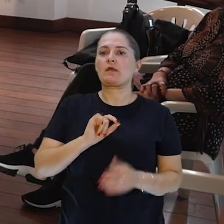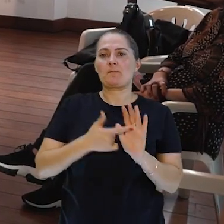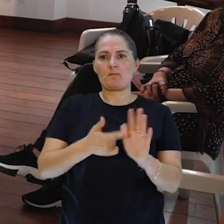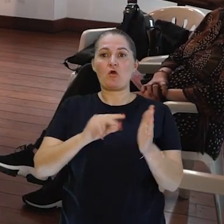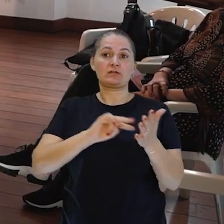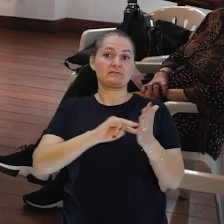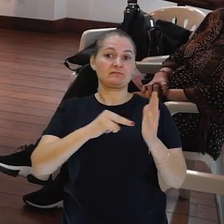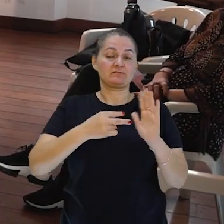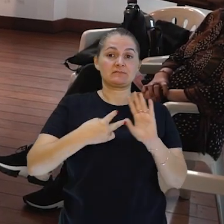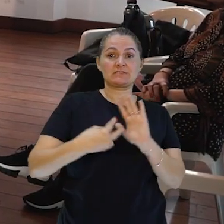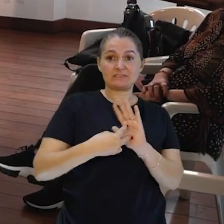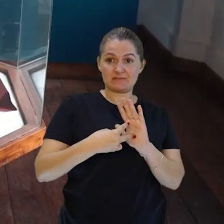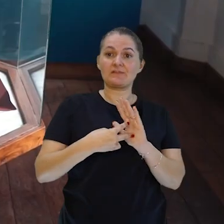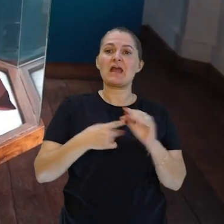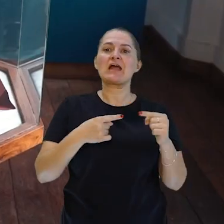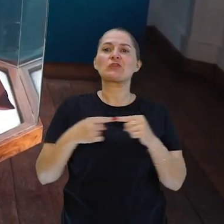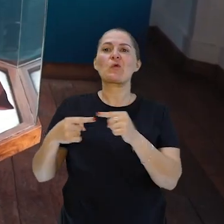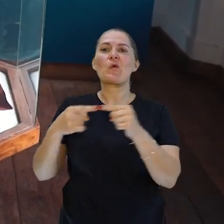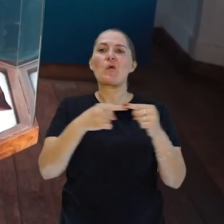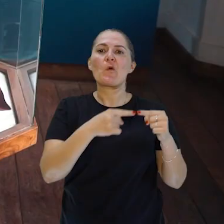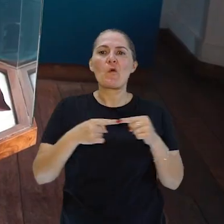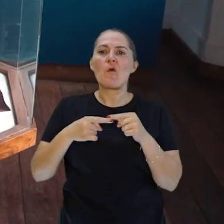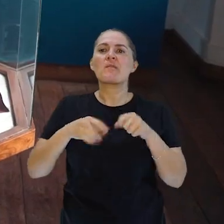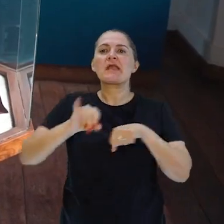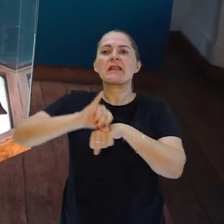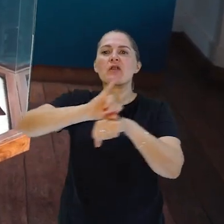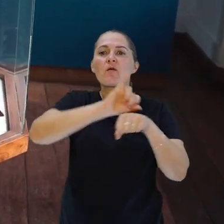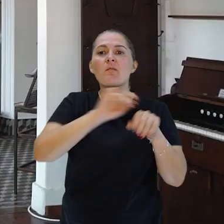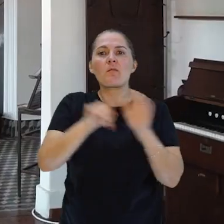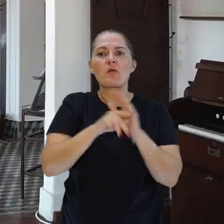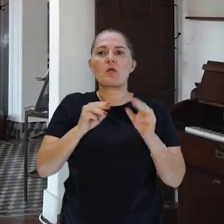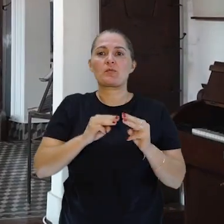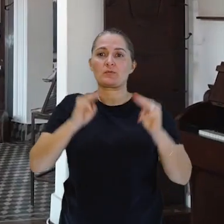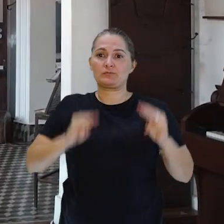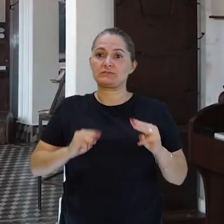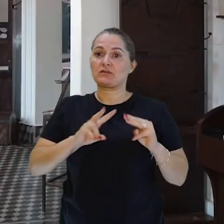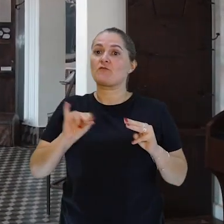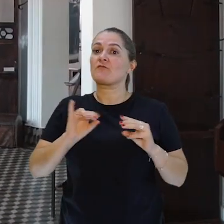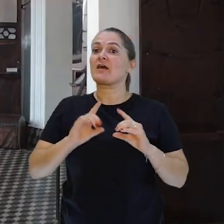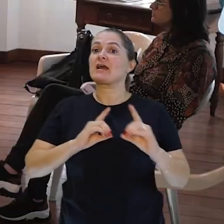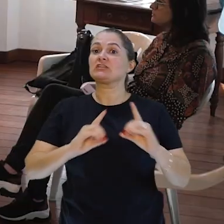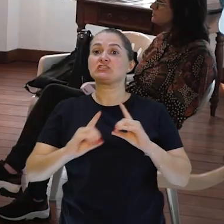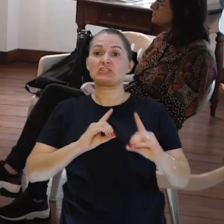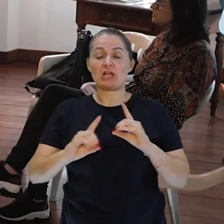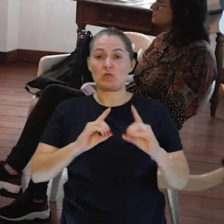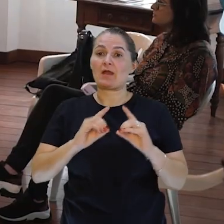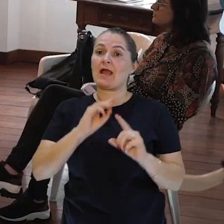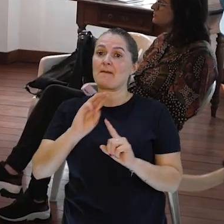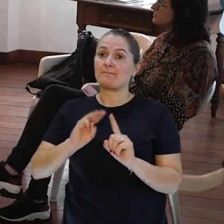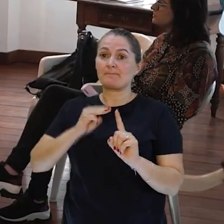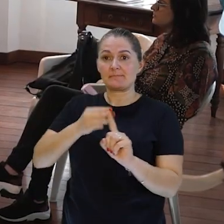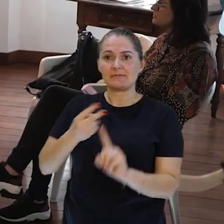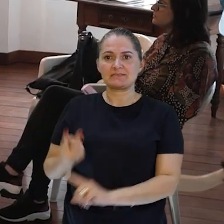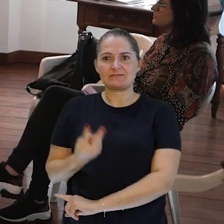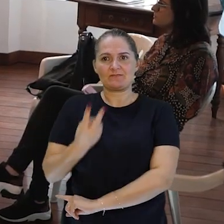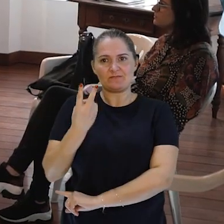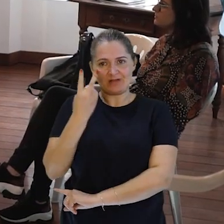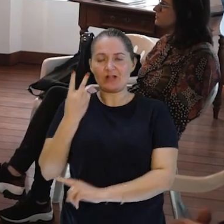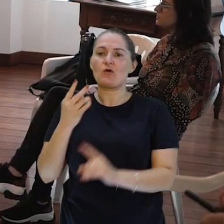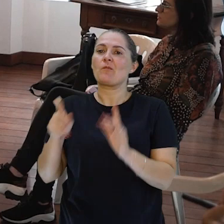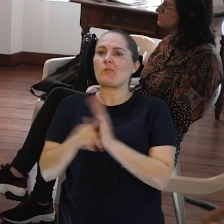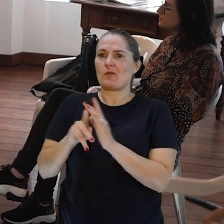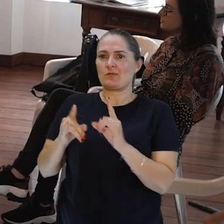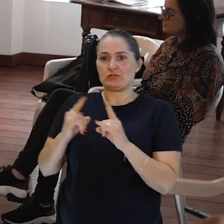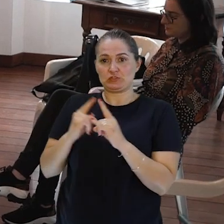uma significação dentro do restante do acervo do museu. Então ele vai dialogar com a missão e os valores do museu e